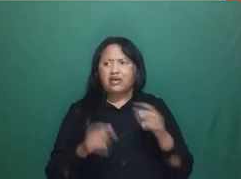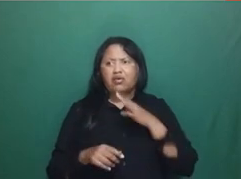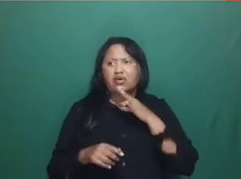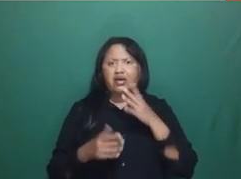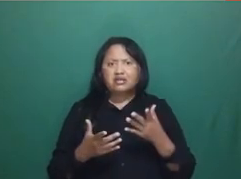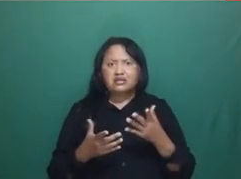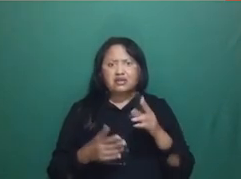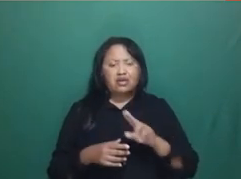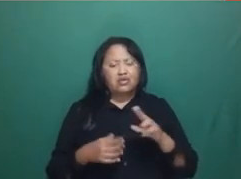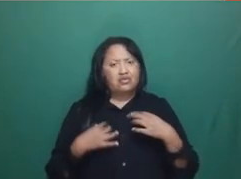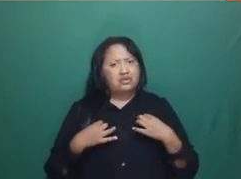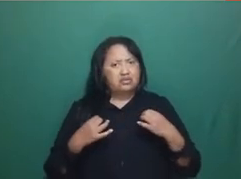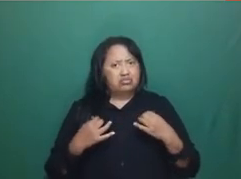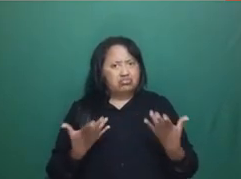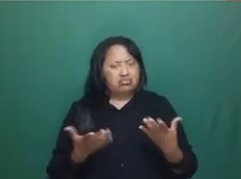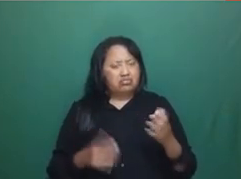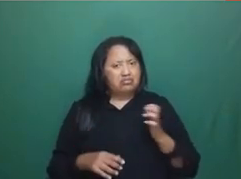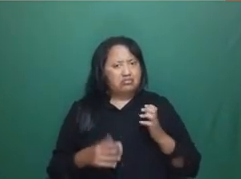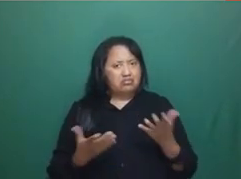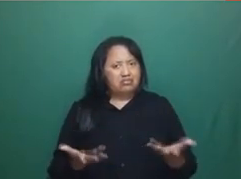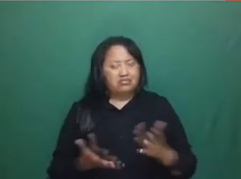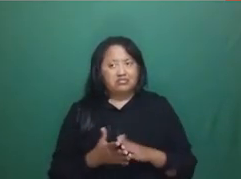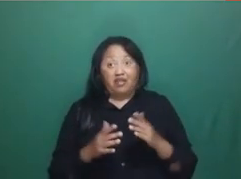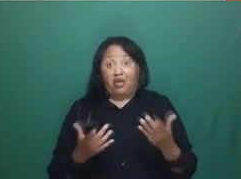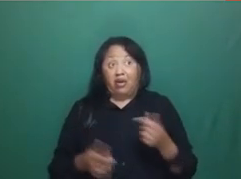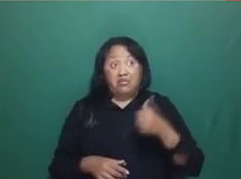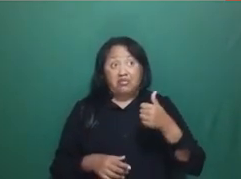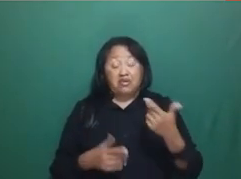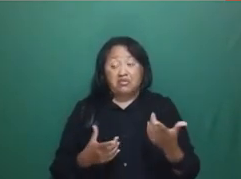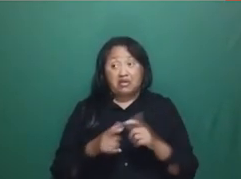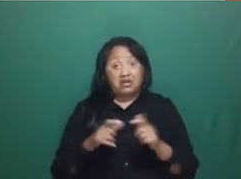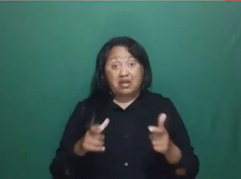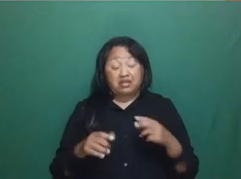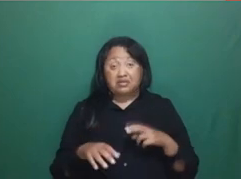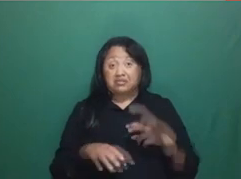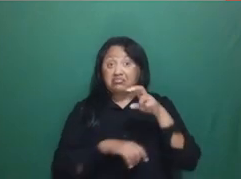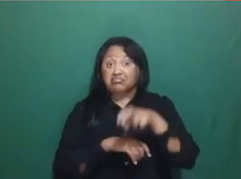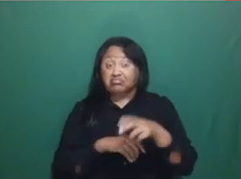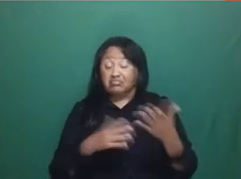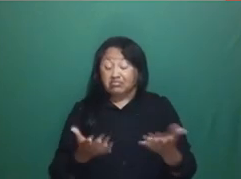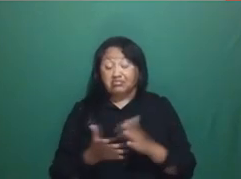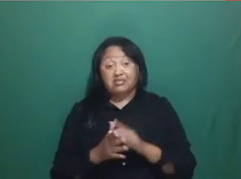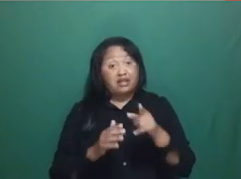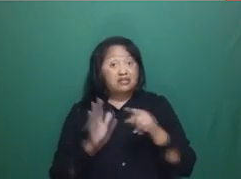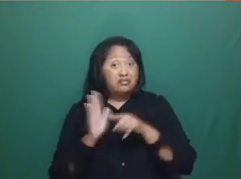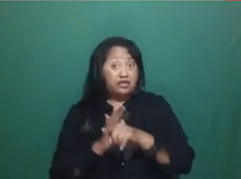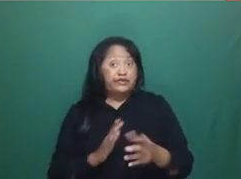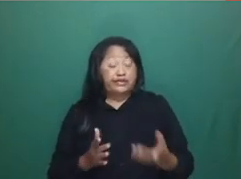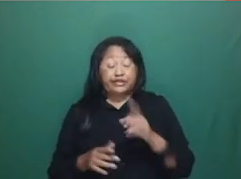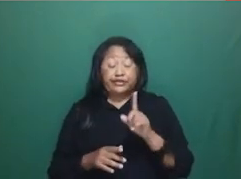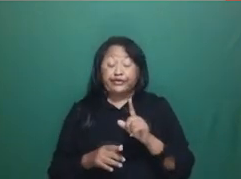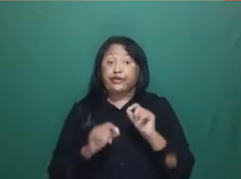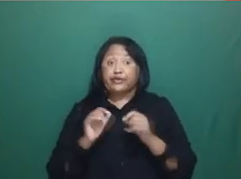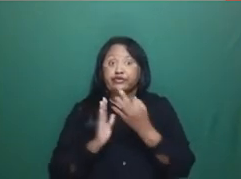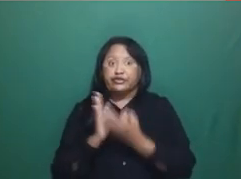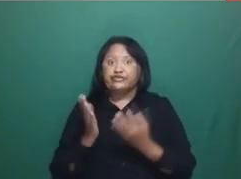que consome alto então não é não é não seria digamos assim o primeiro grande cisco passo para essa questão e não é exatamente o que o